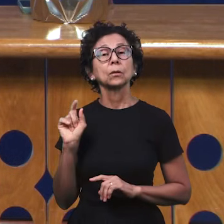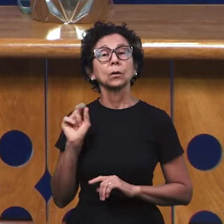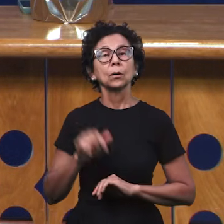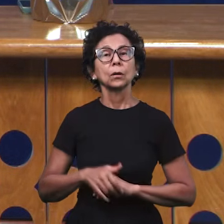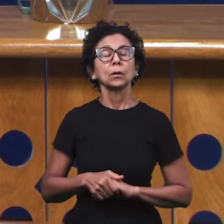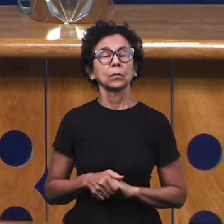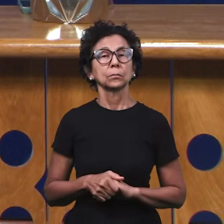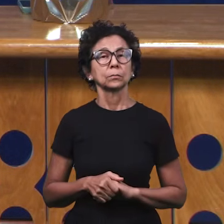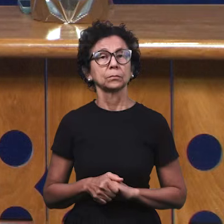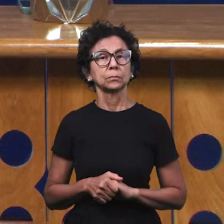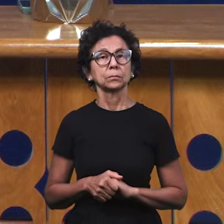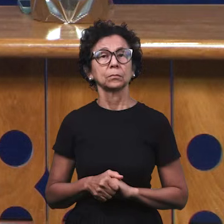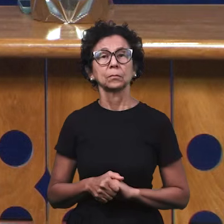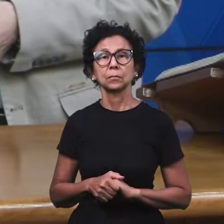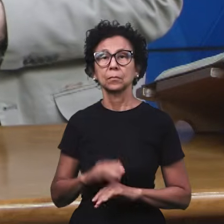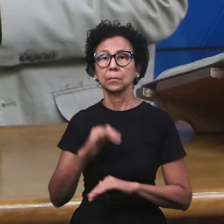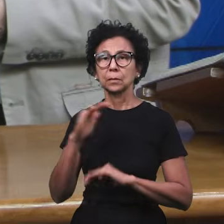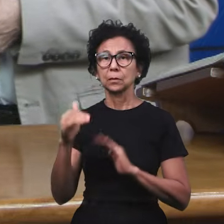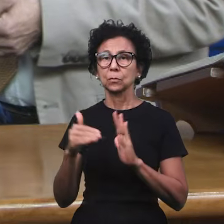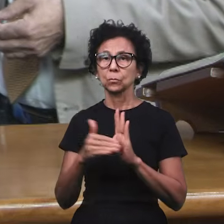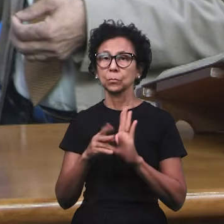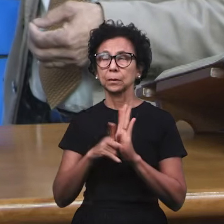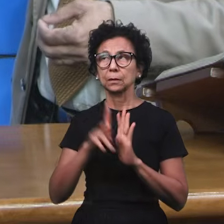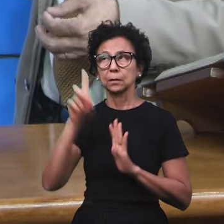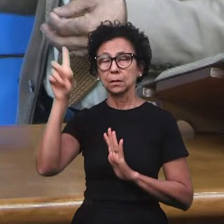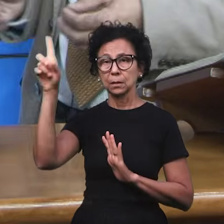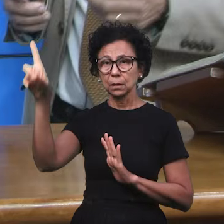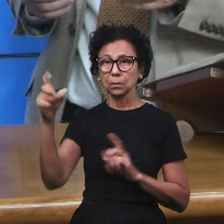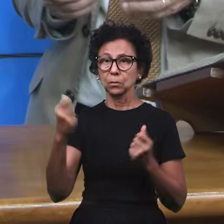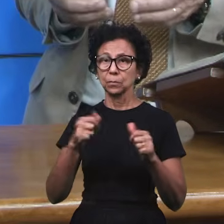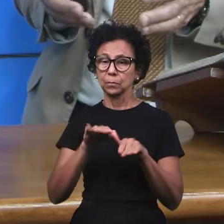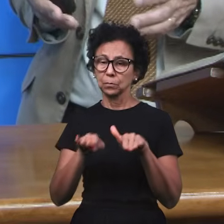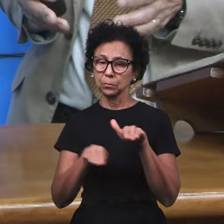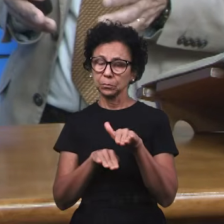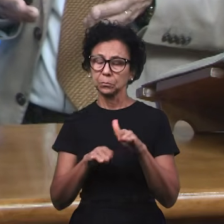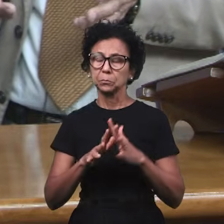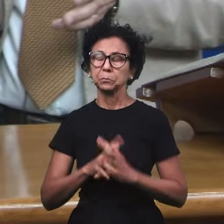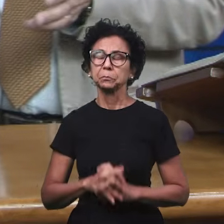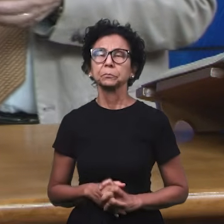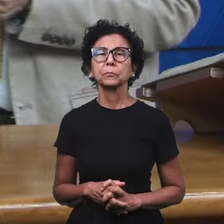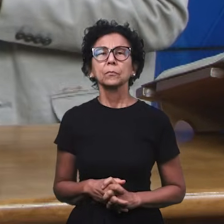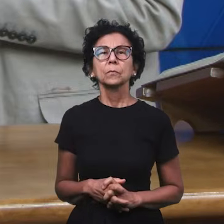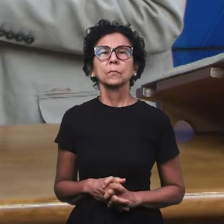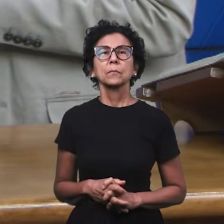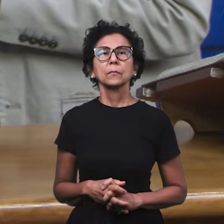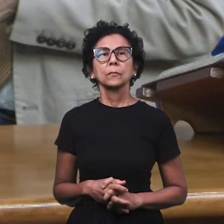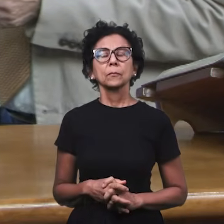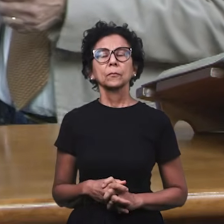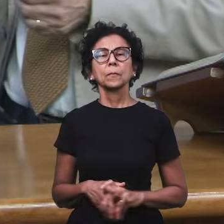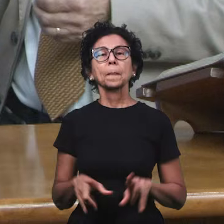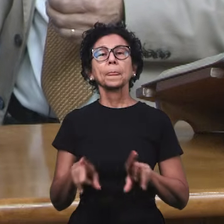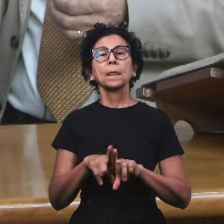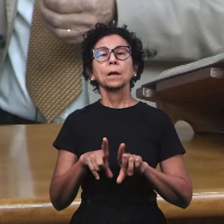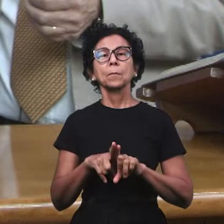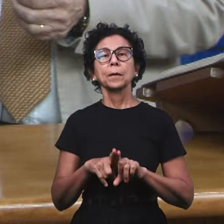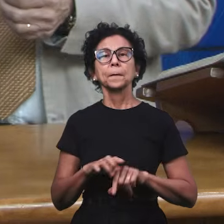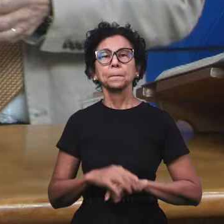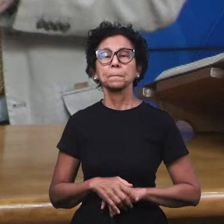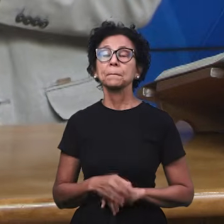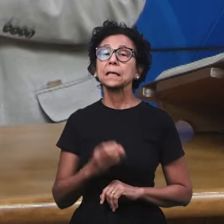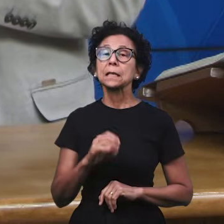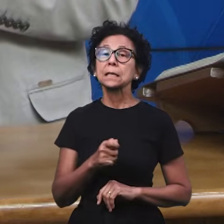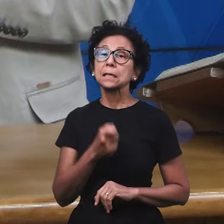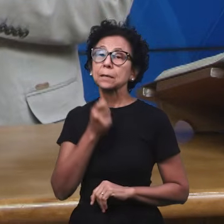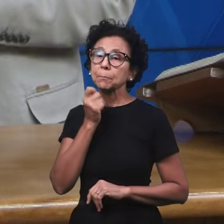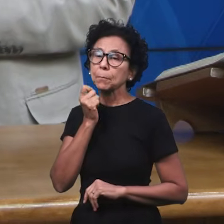diante da honra, vai a humildade. Um outro aspecto é você saber se comportar também diante de uma crítica.